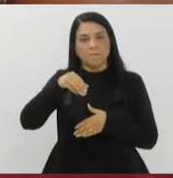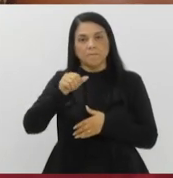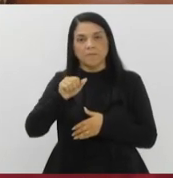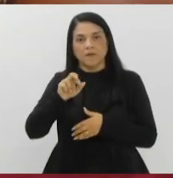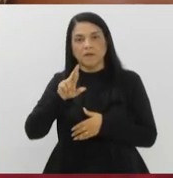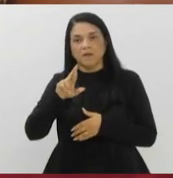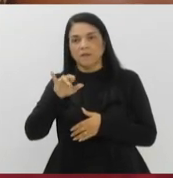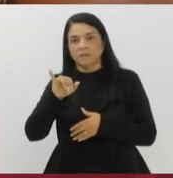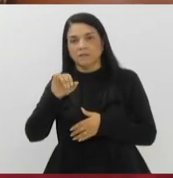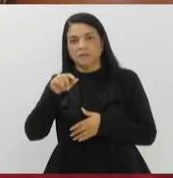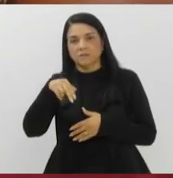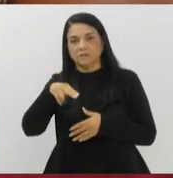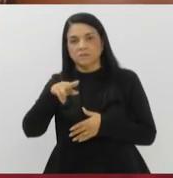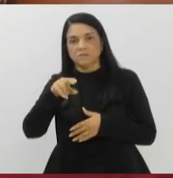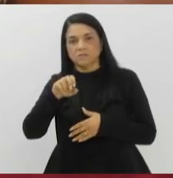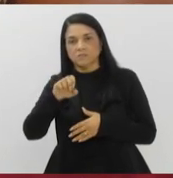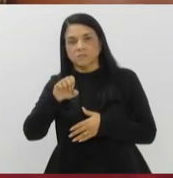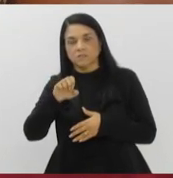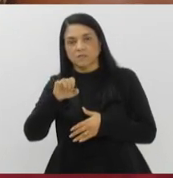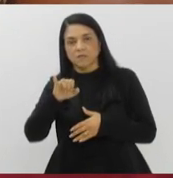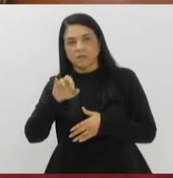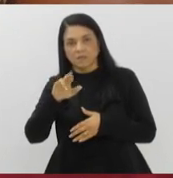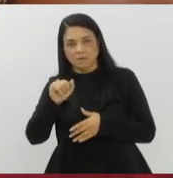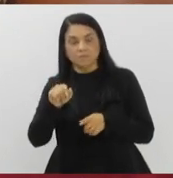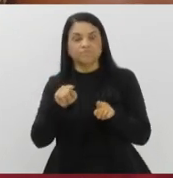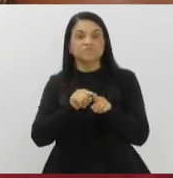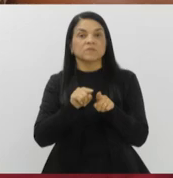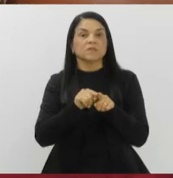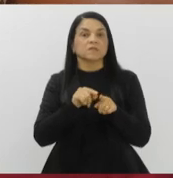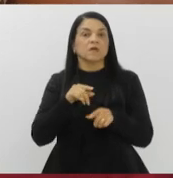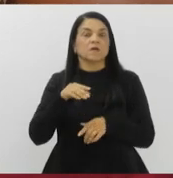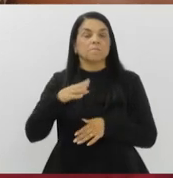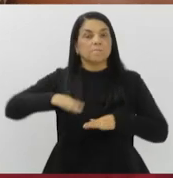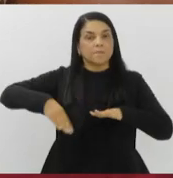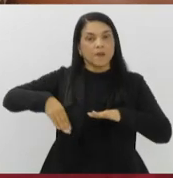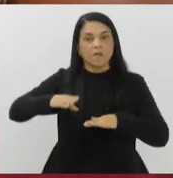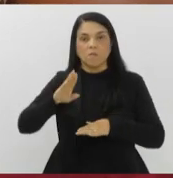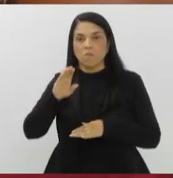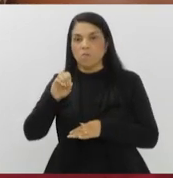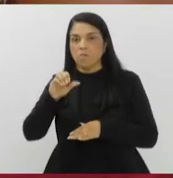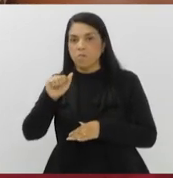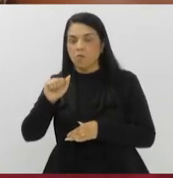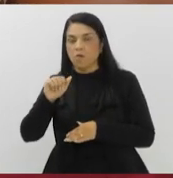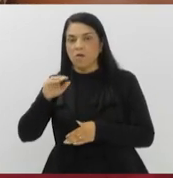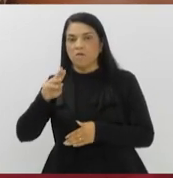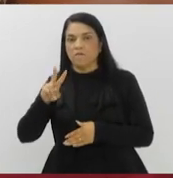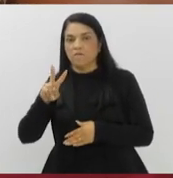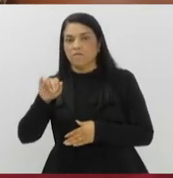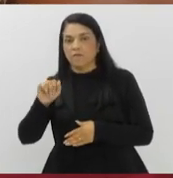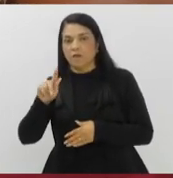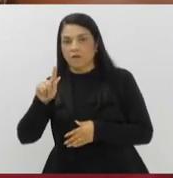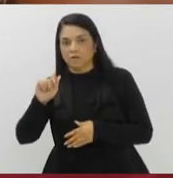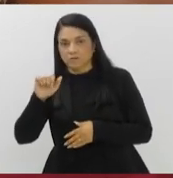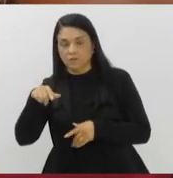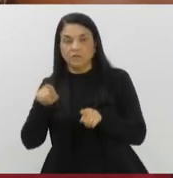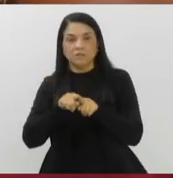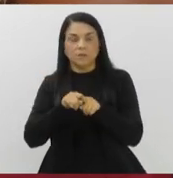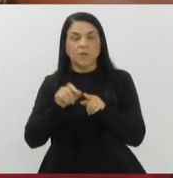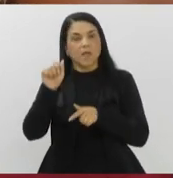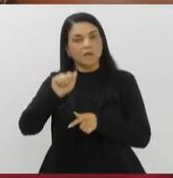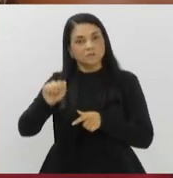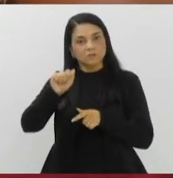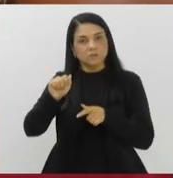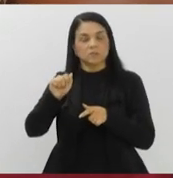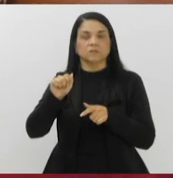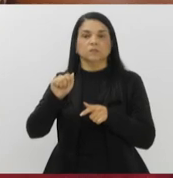Praia da Boa Viagem, faço parte também de uma associação, né. E o que que acontece? O nosso coletivo, a gente